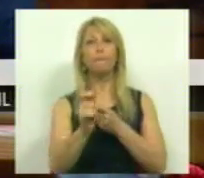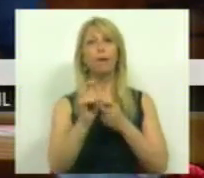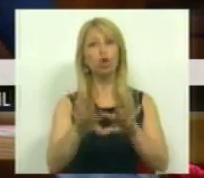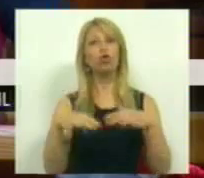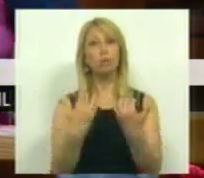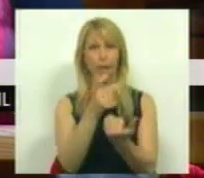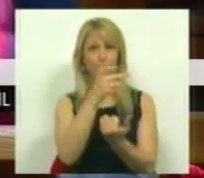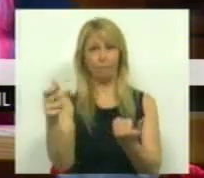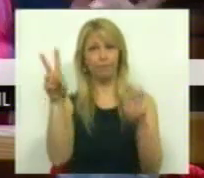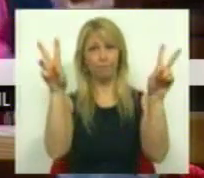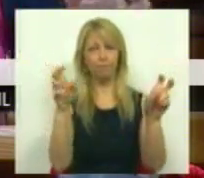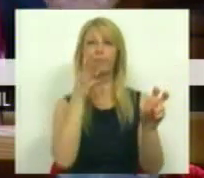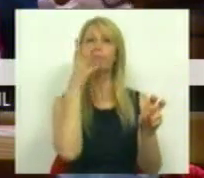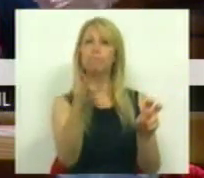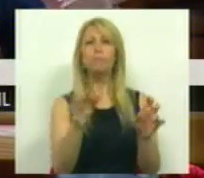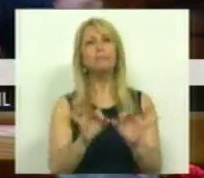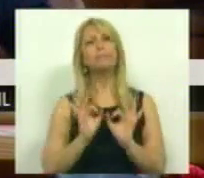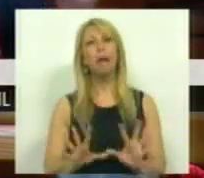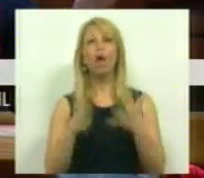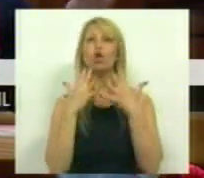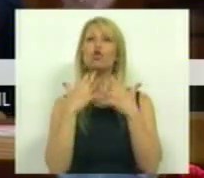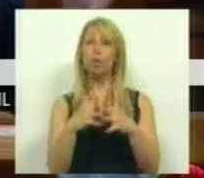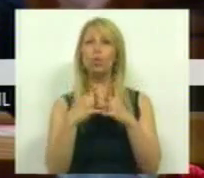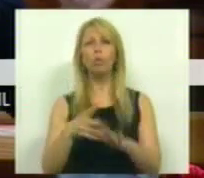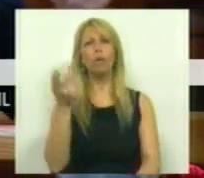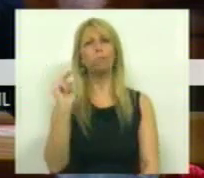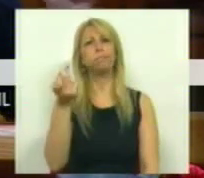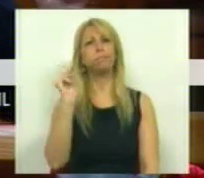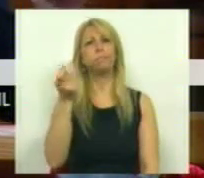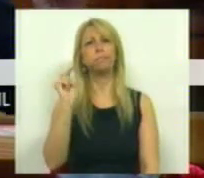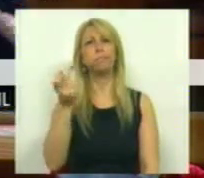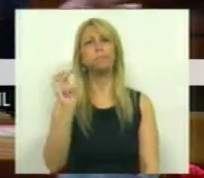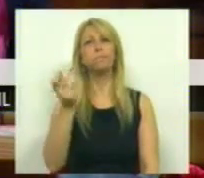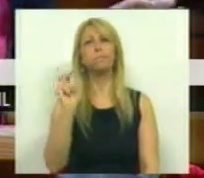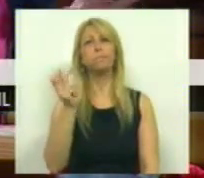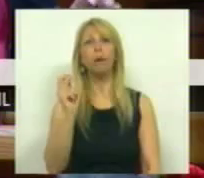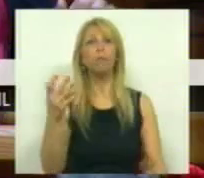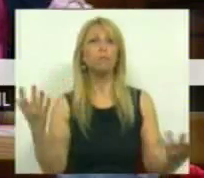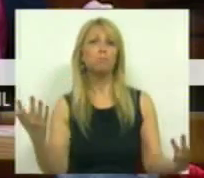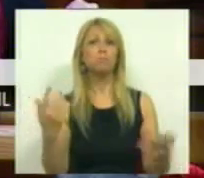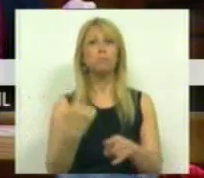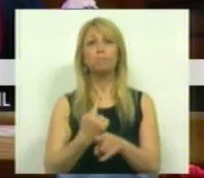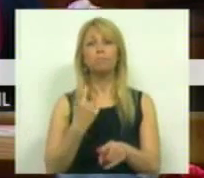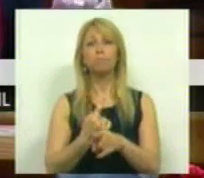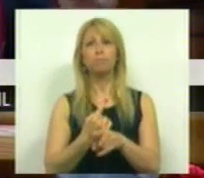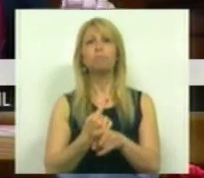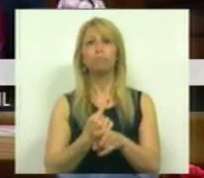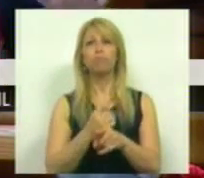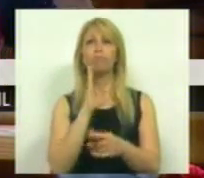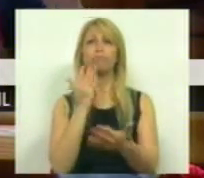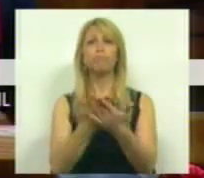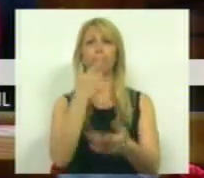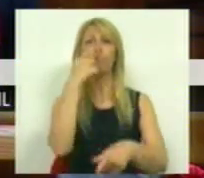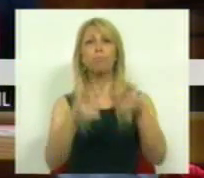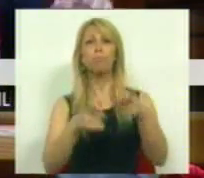e cito, são estruturas que perduraram ao longo de muitos anos e que mantiveram muitas vezes as